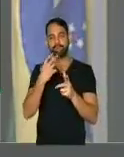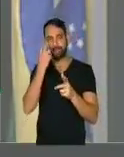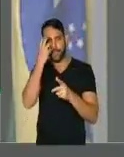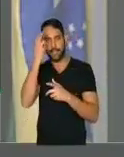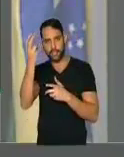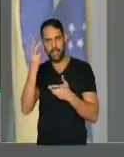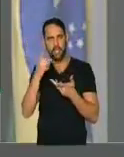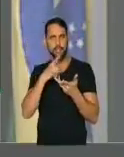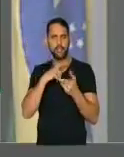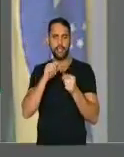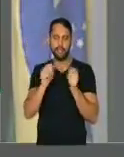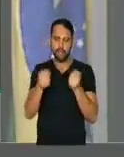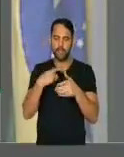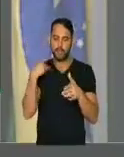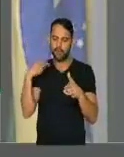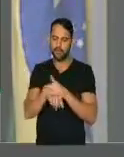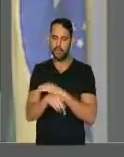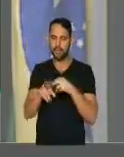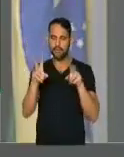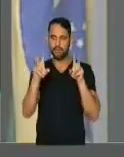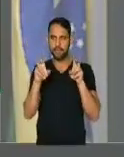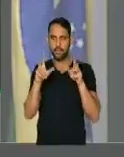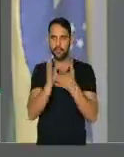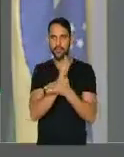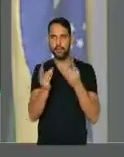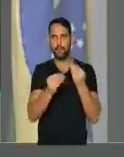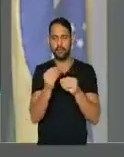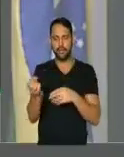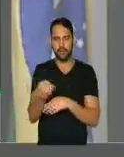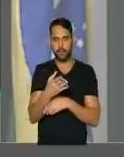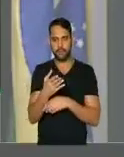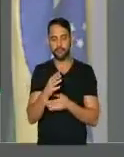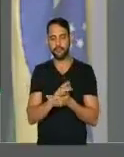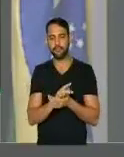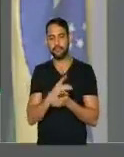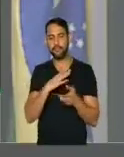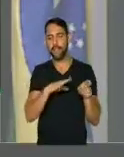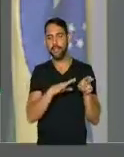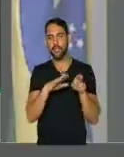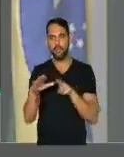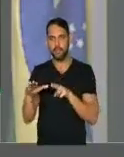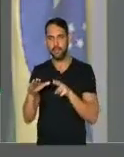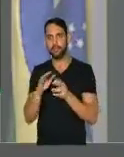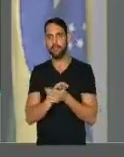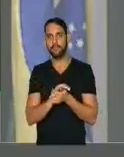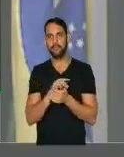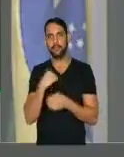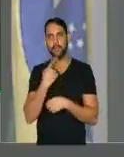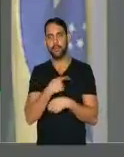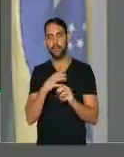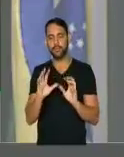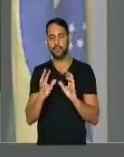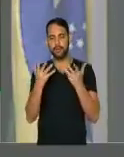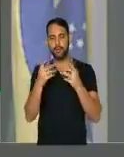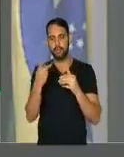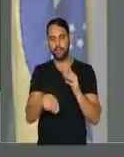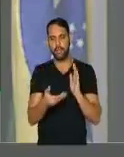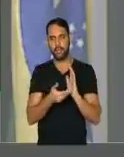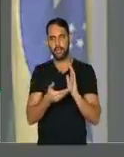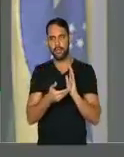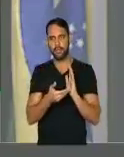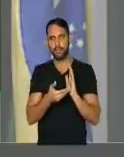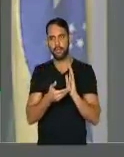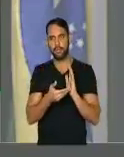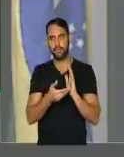sabedoria e que eles possam se aprofundar nos temas de uma forma inovadora. E esta semana nós inauguramos aqui na